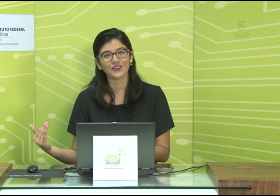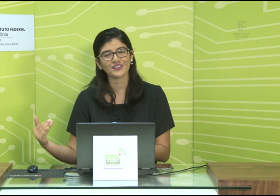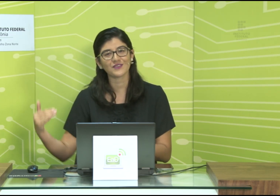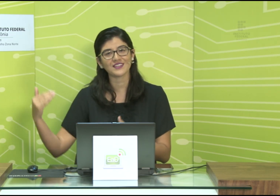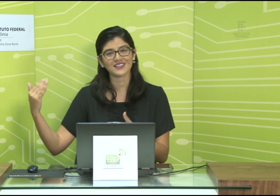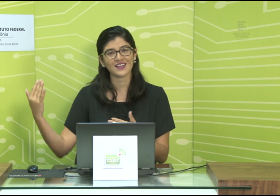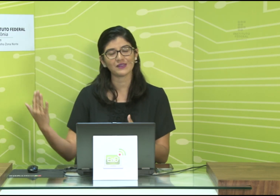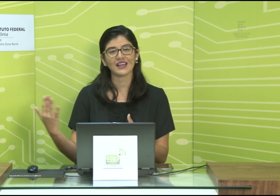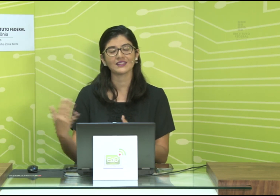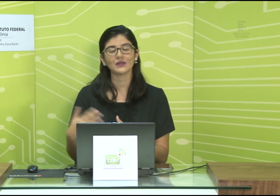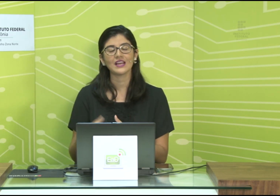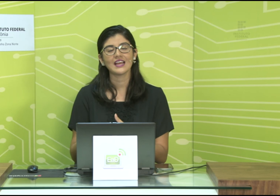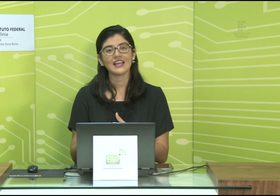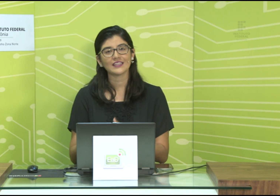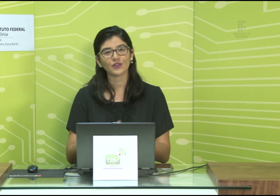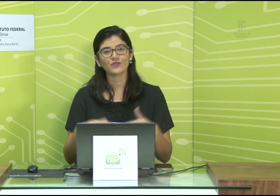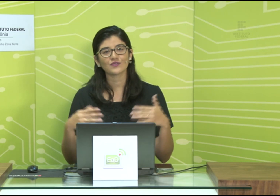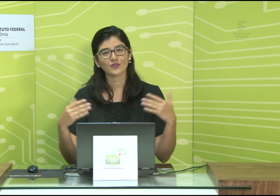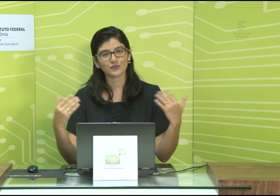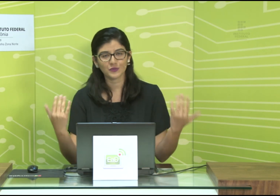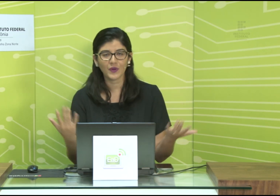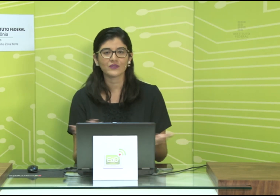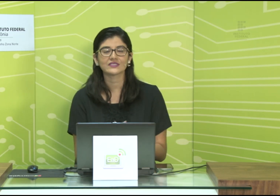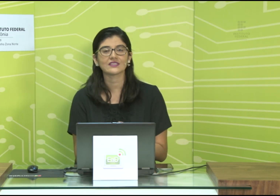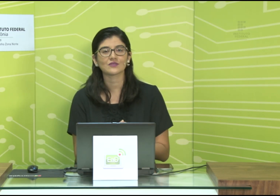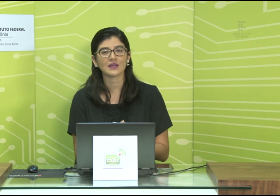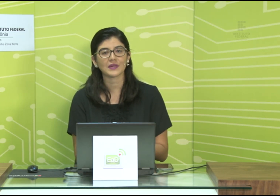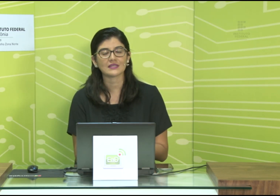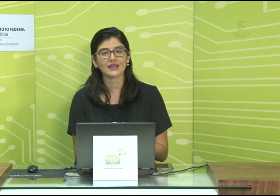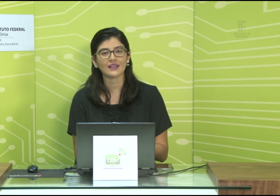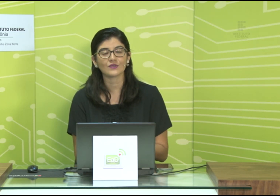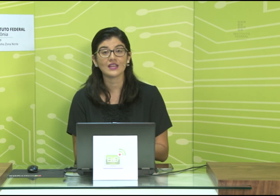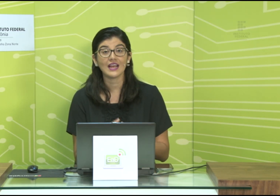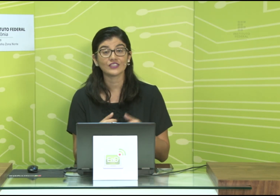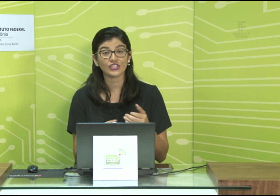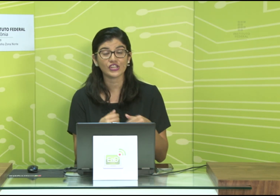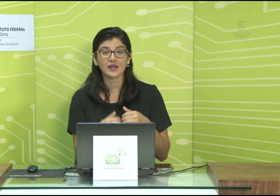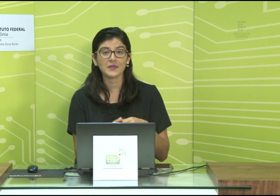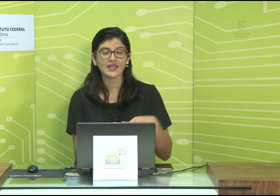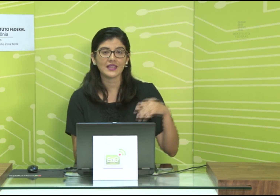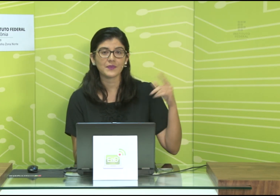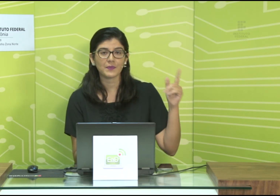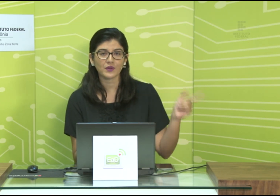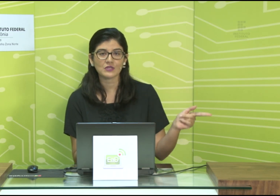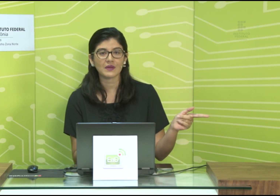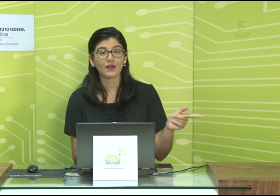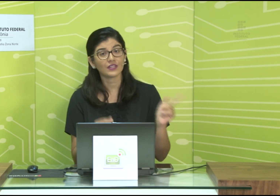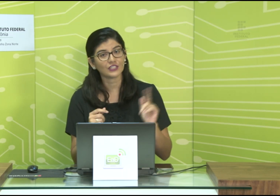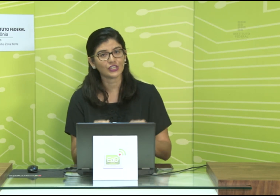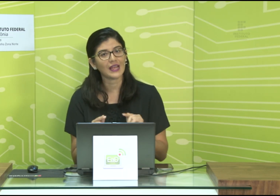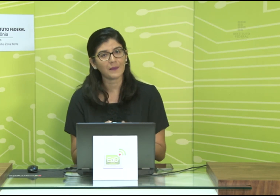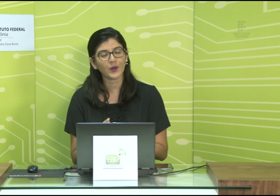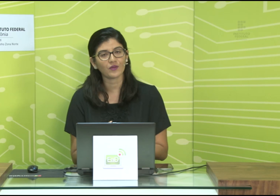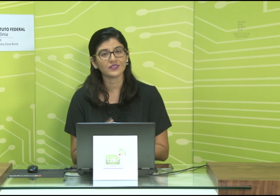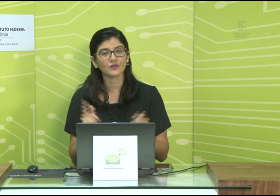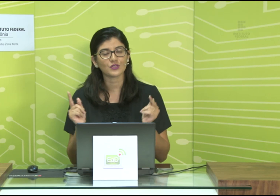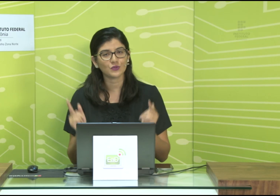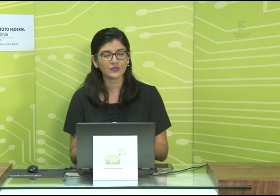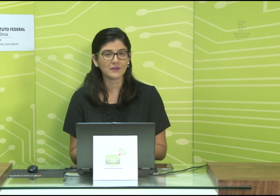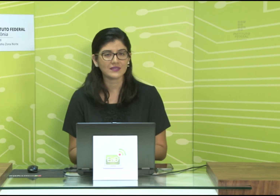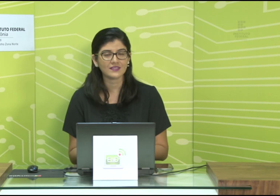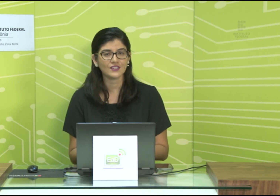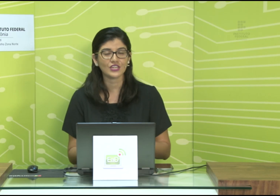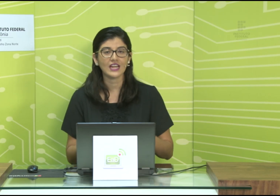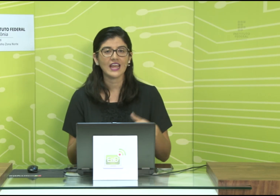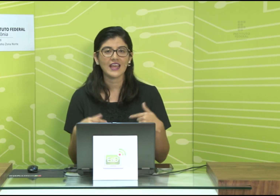pertinho de nós, quase aqui ao lado, e todos os outros polos sintam-se abraçados. A gente caminha aí para a próxima aula, que já é a prova, então